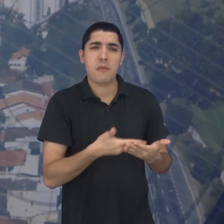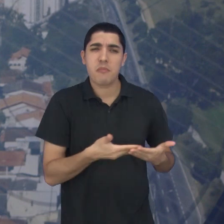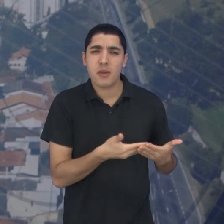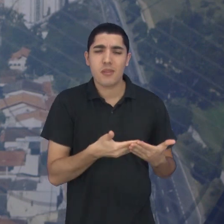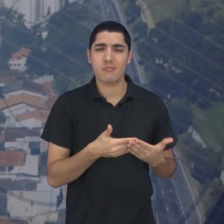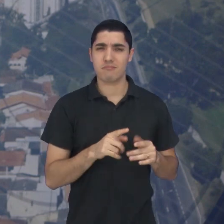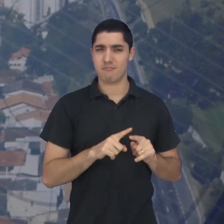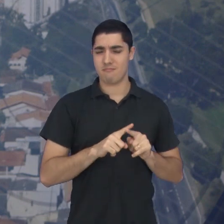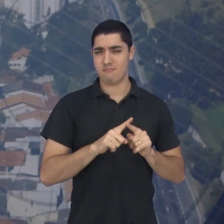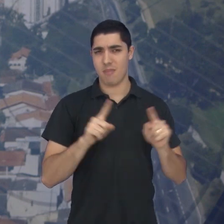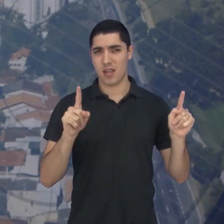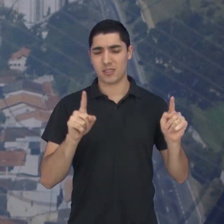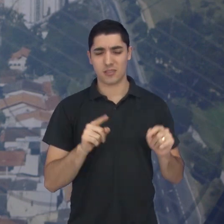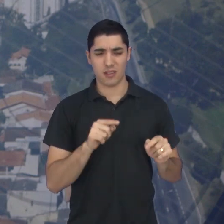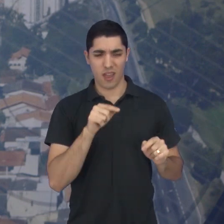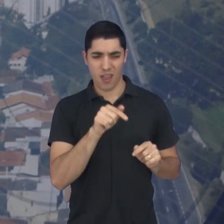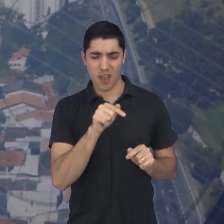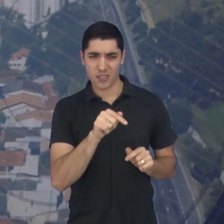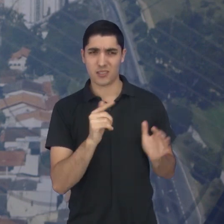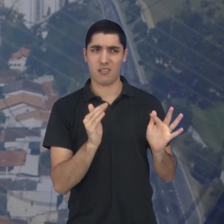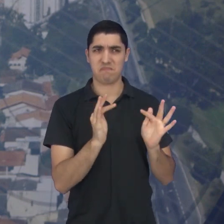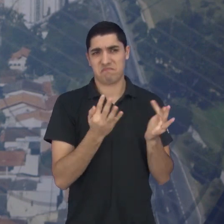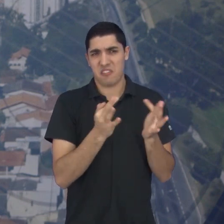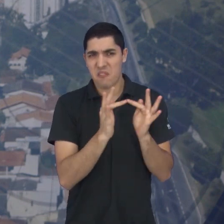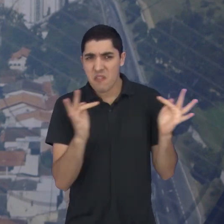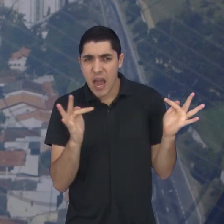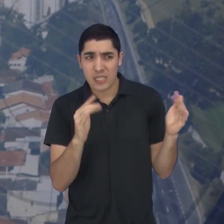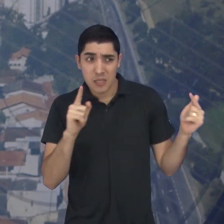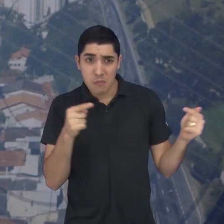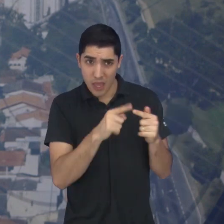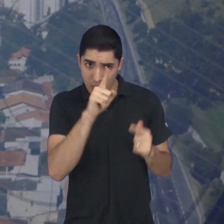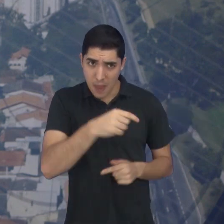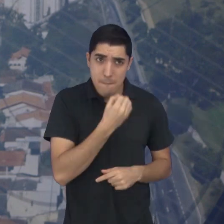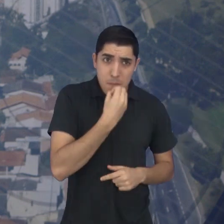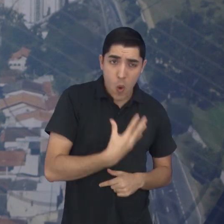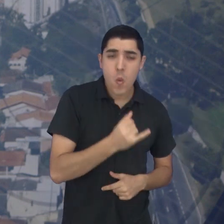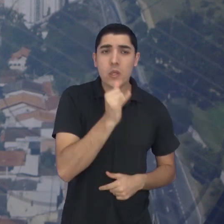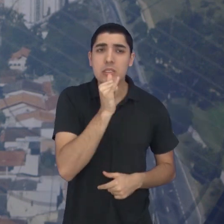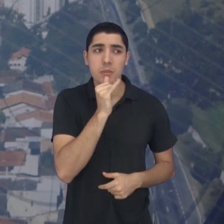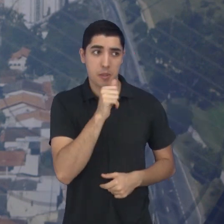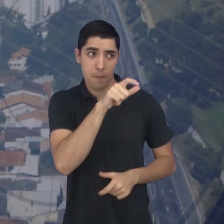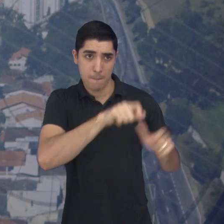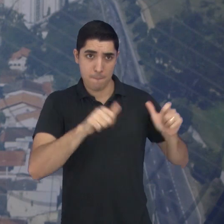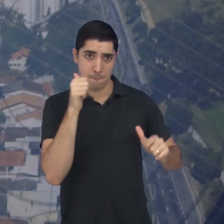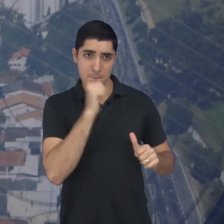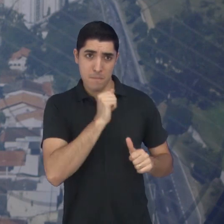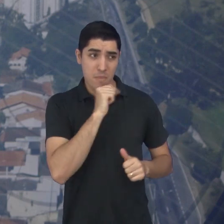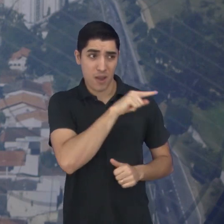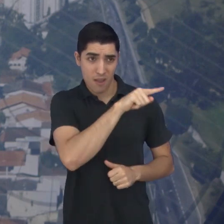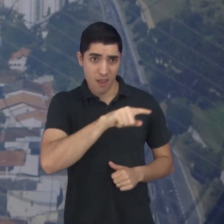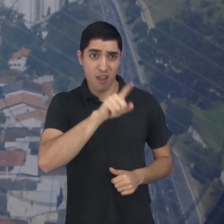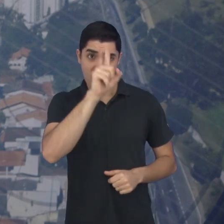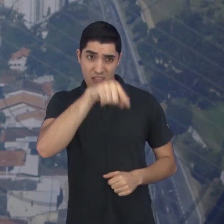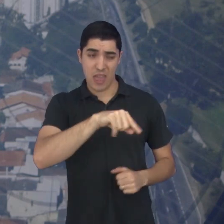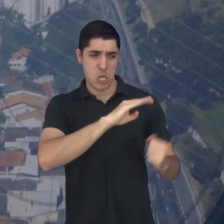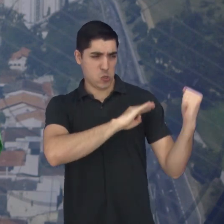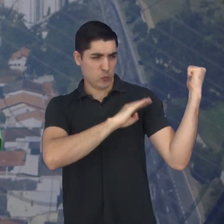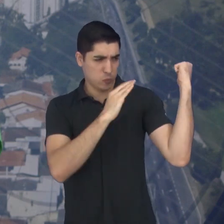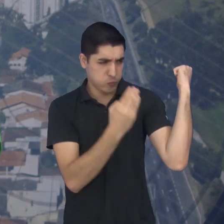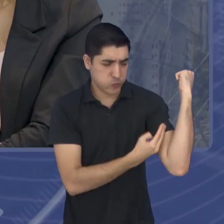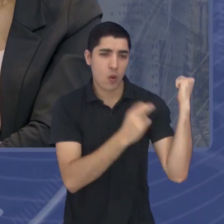frase ela é interessante no sentido assim, somos guerreiras ou estamos mais para sobrecarregadas nesse